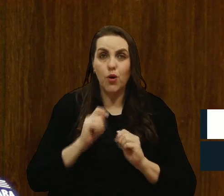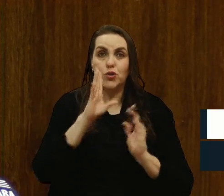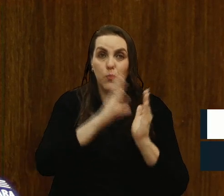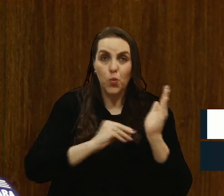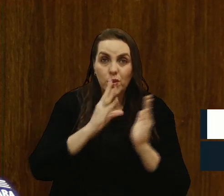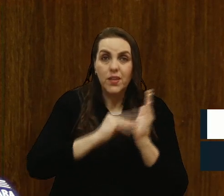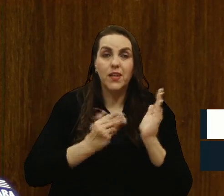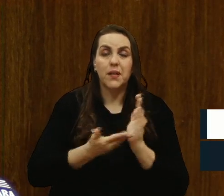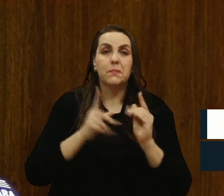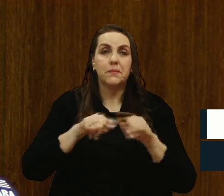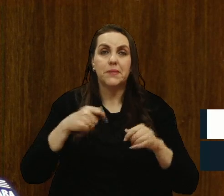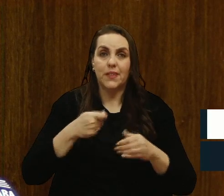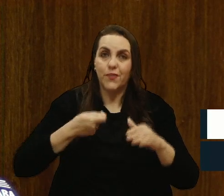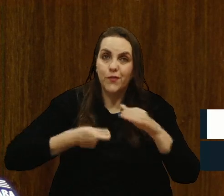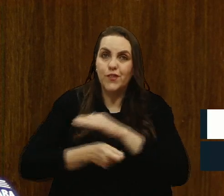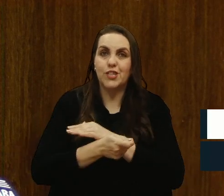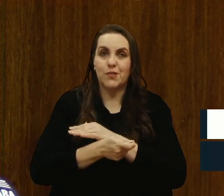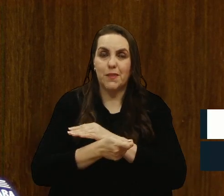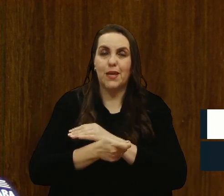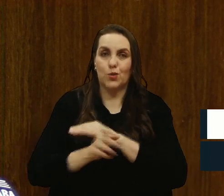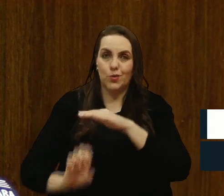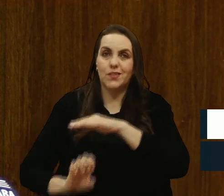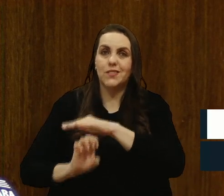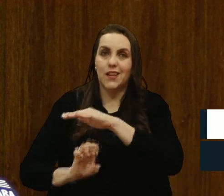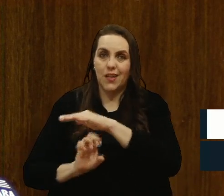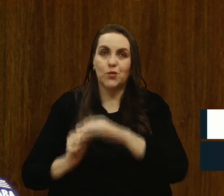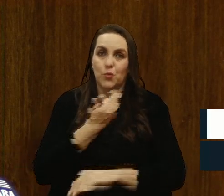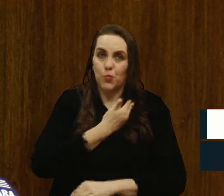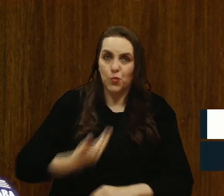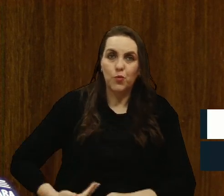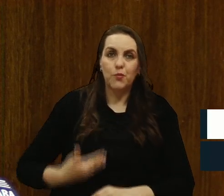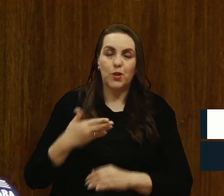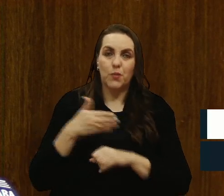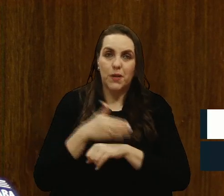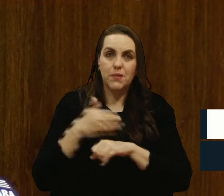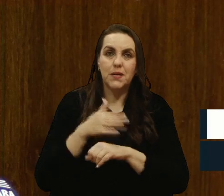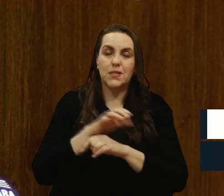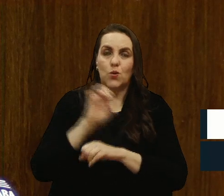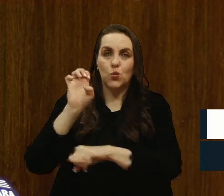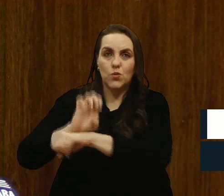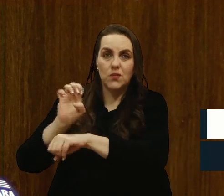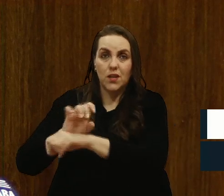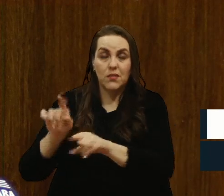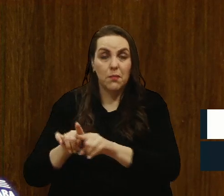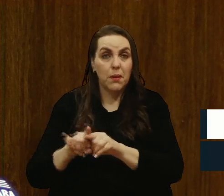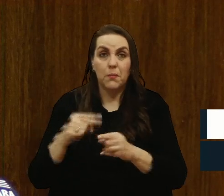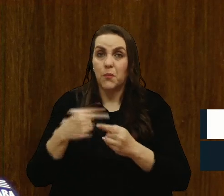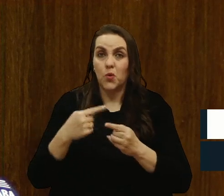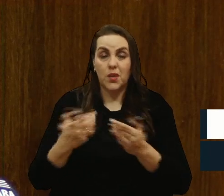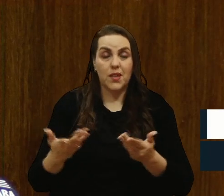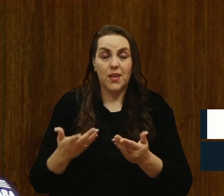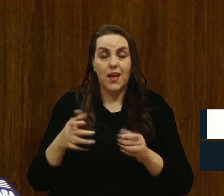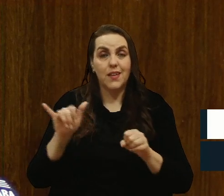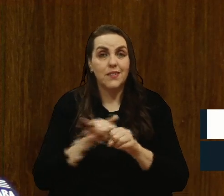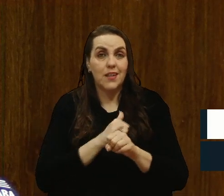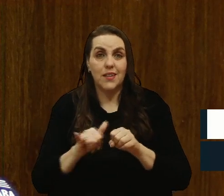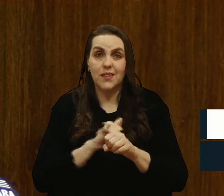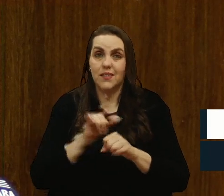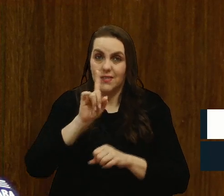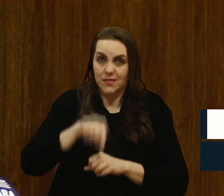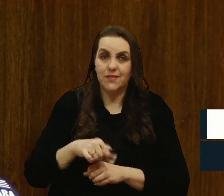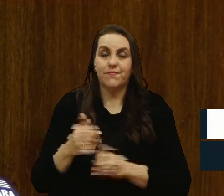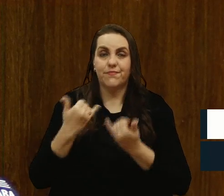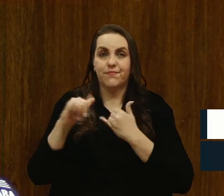para isso precisa ter investimento estatal, investimento público, participação do Estado, porque energia é uma questão estratégica, e nós sabemos que